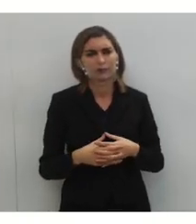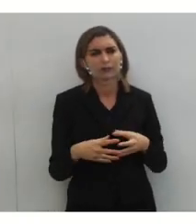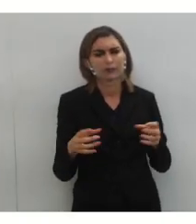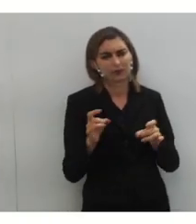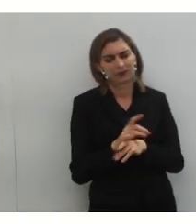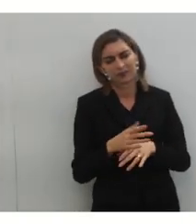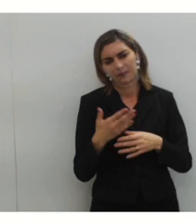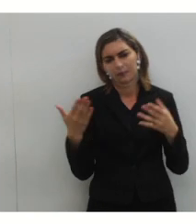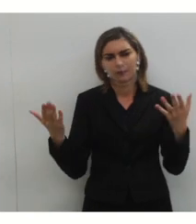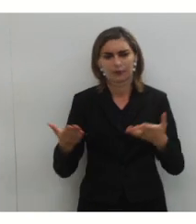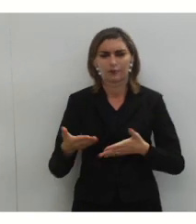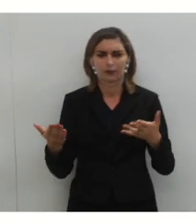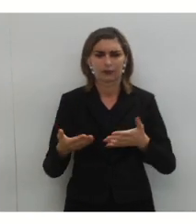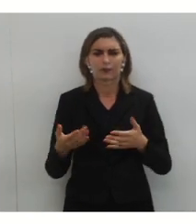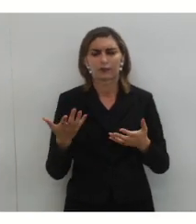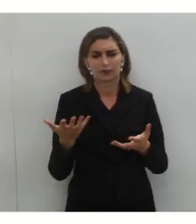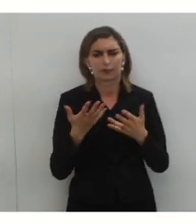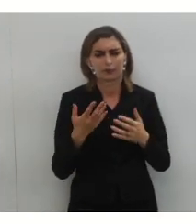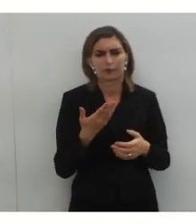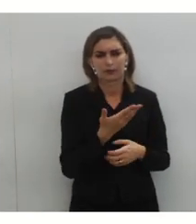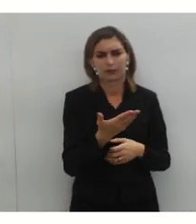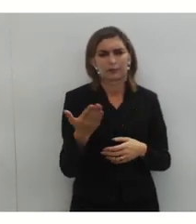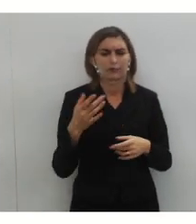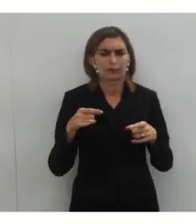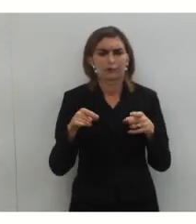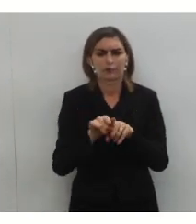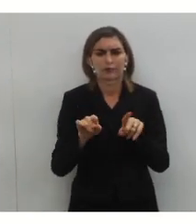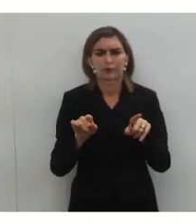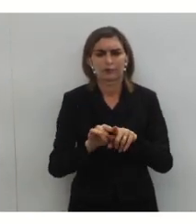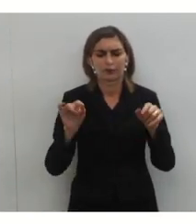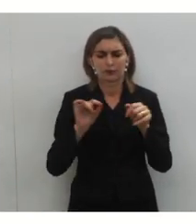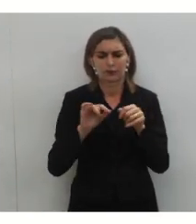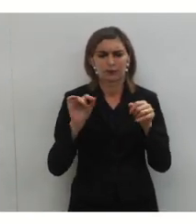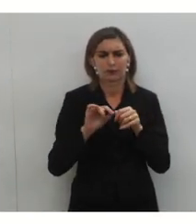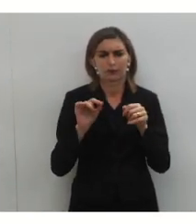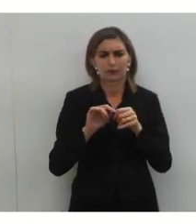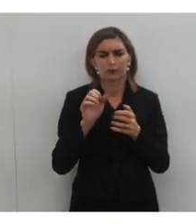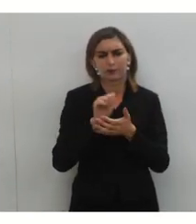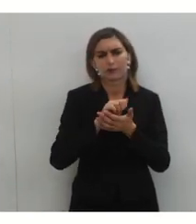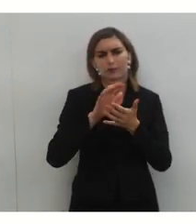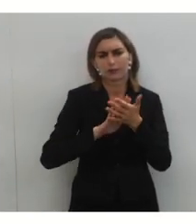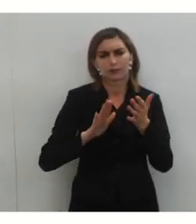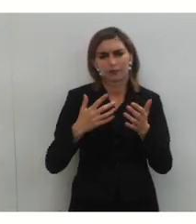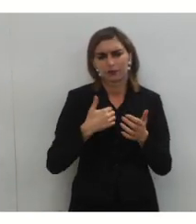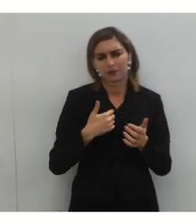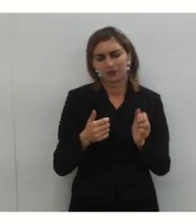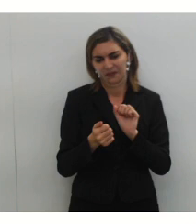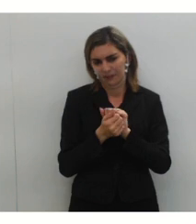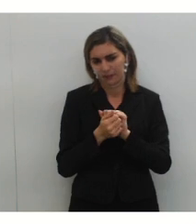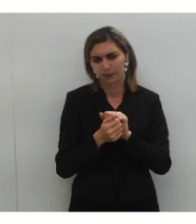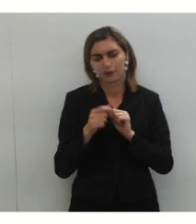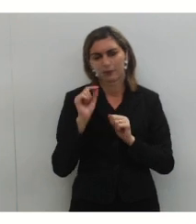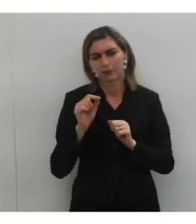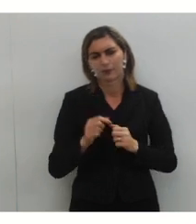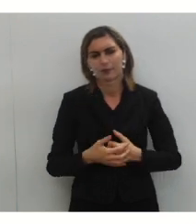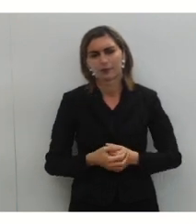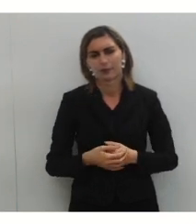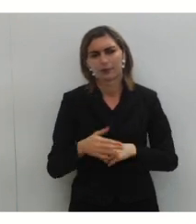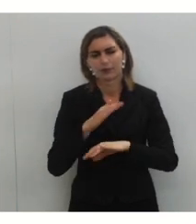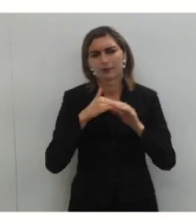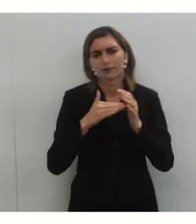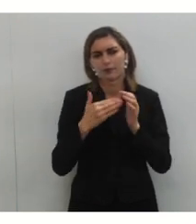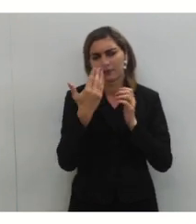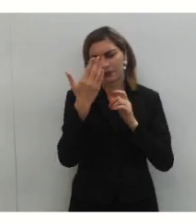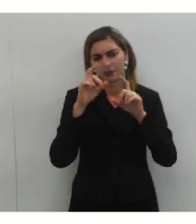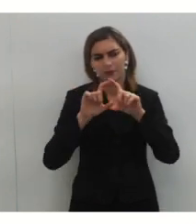Pronto. Agora, eu quero que você também faça esse exercício aqui comigo, que é o seguinte. Todas